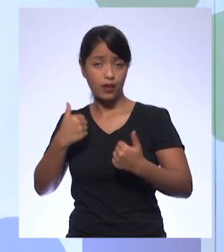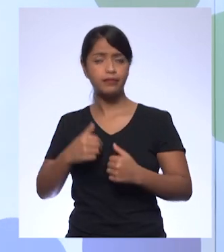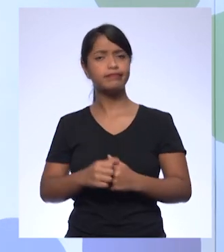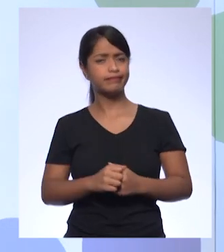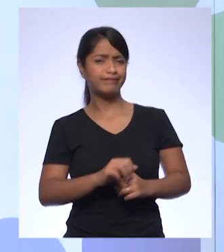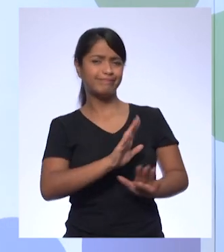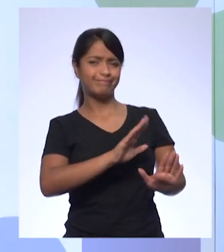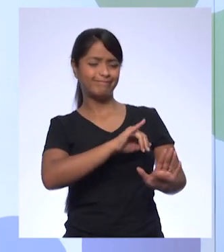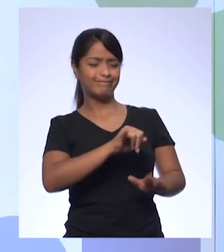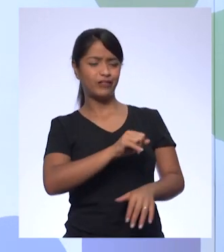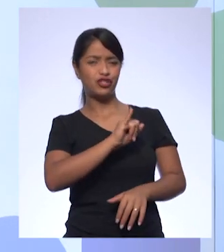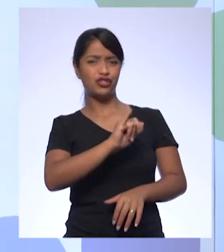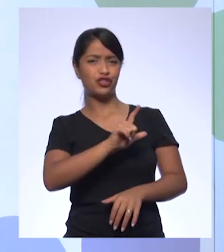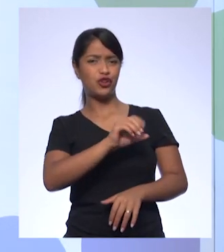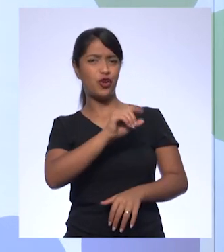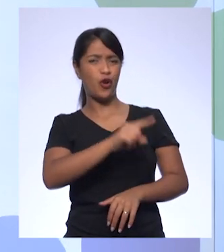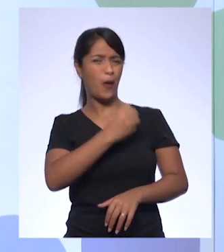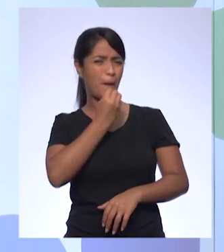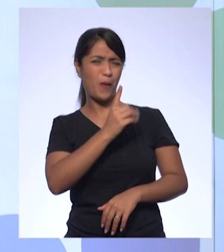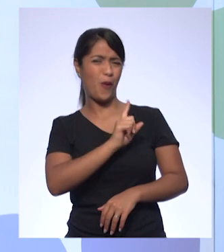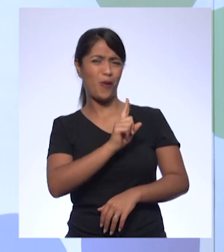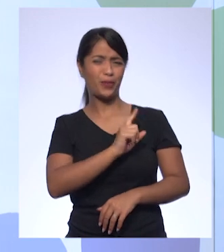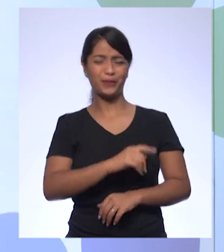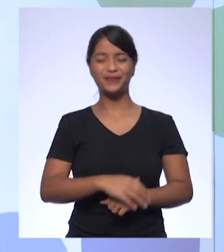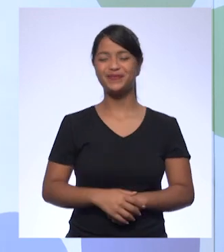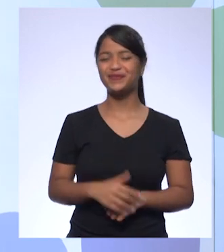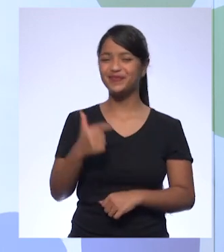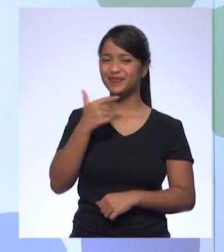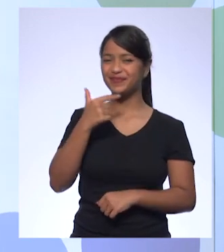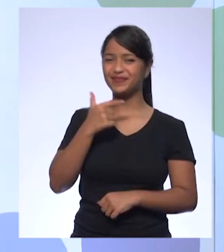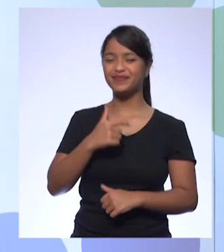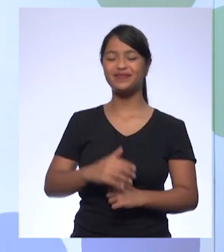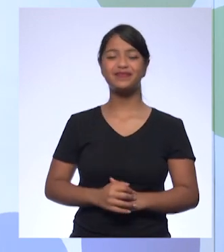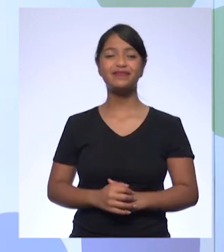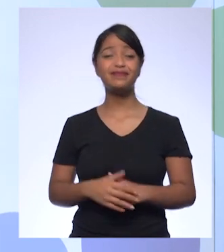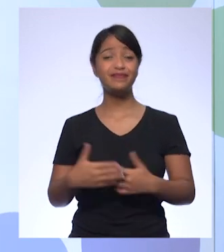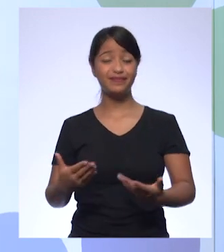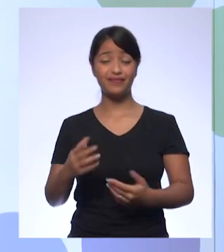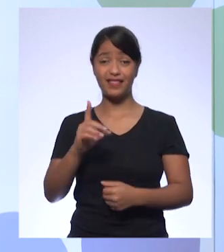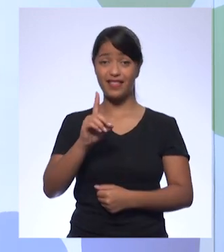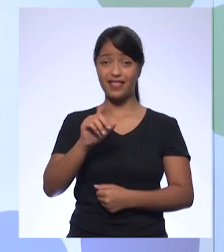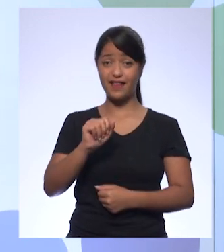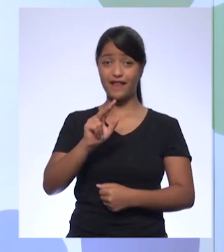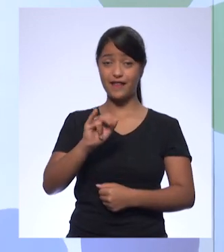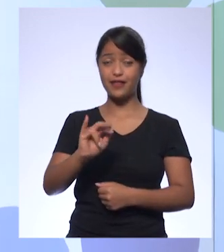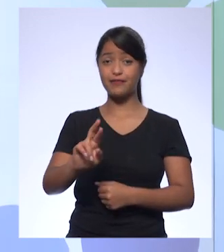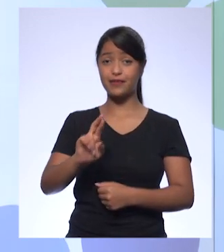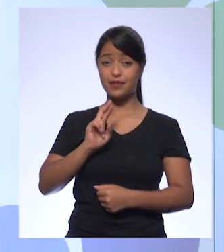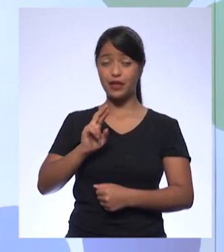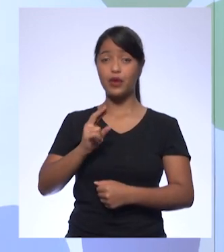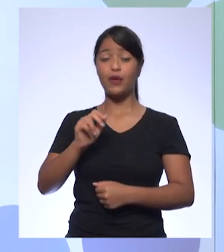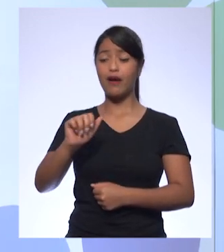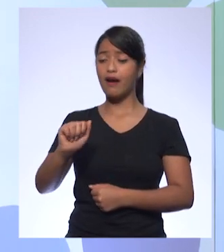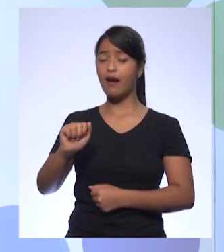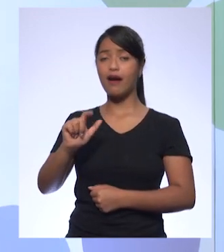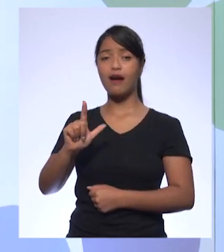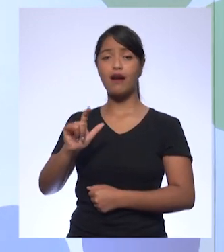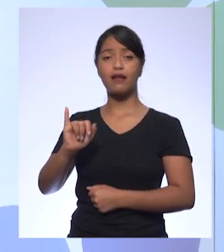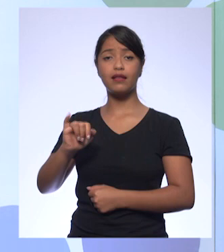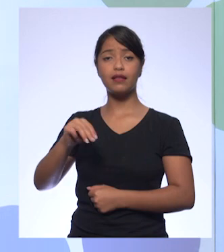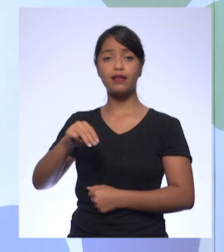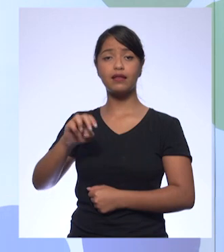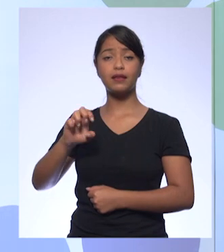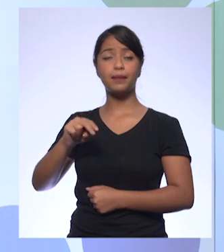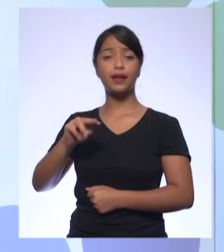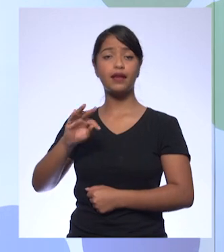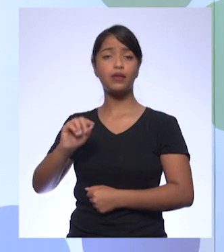O Davi escreveu que são coisas comestíveis, saudáveis, espera aí. Perfeito. Davi colocou comestível. Saudável, quem colocou foi a